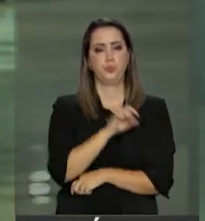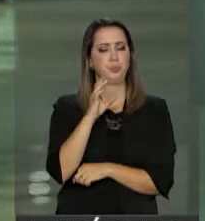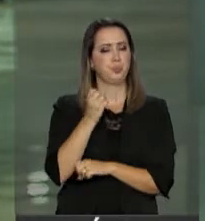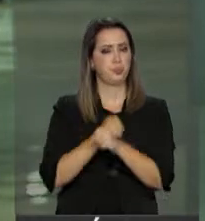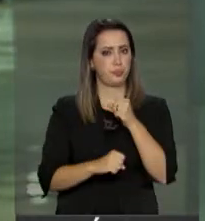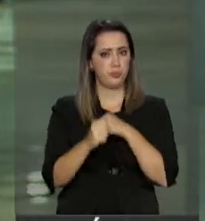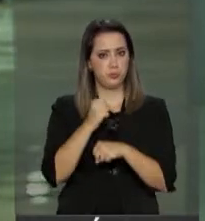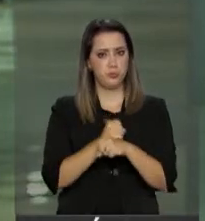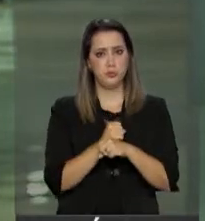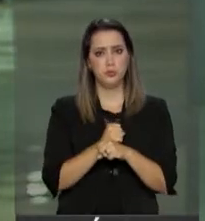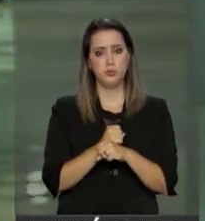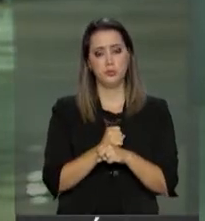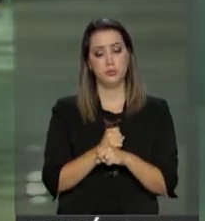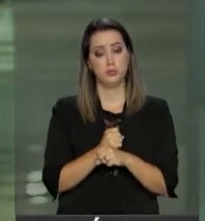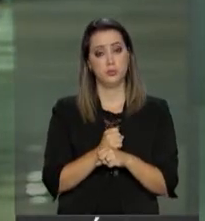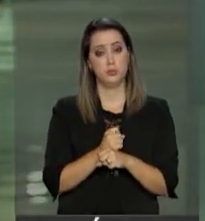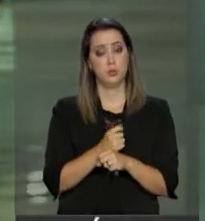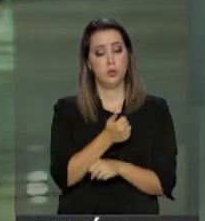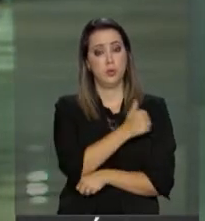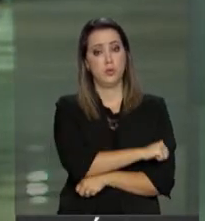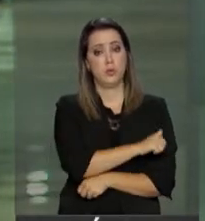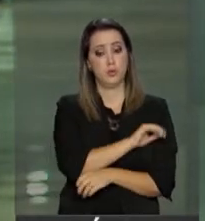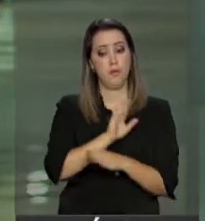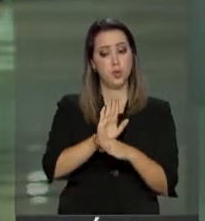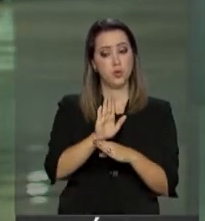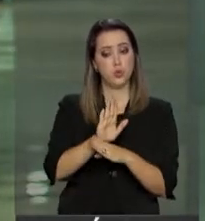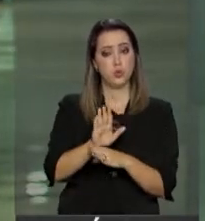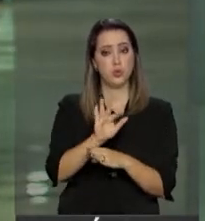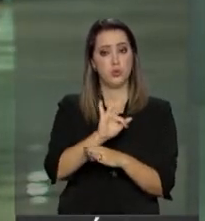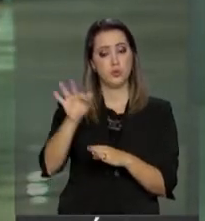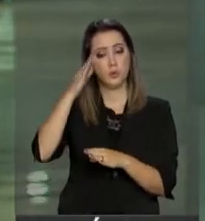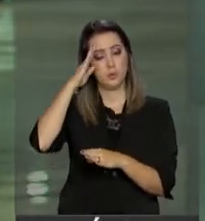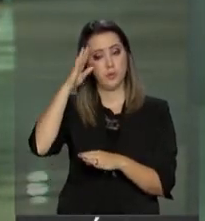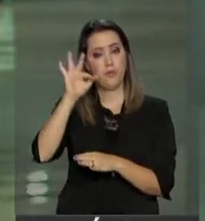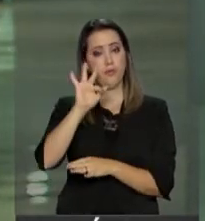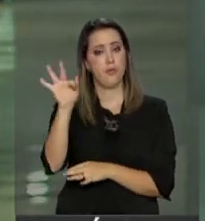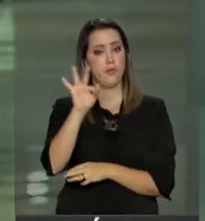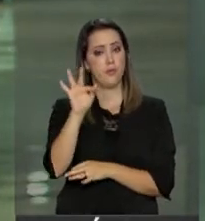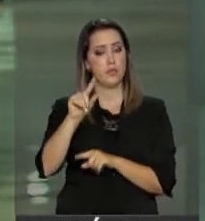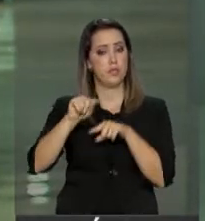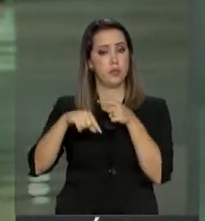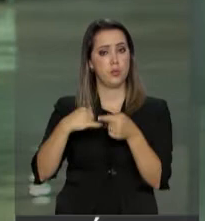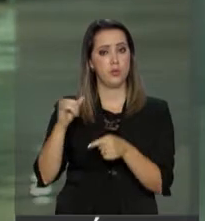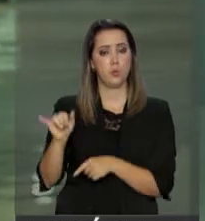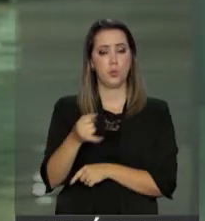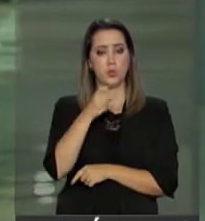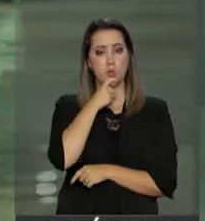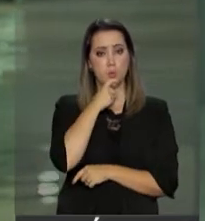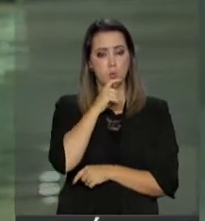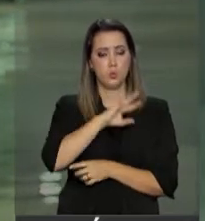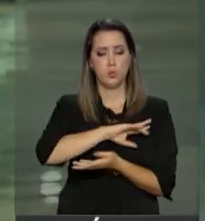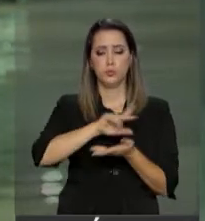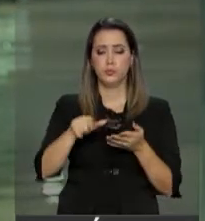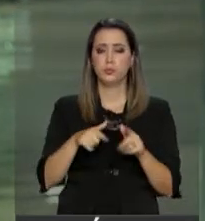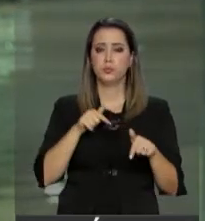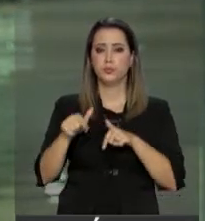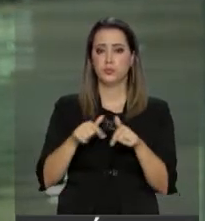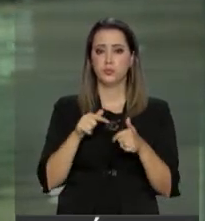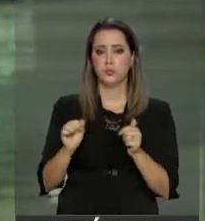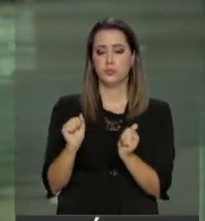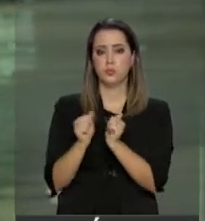no ano passado o estado teve reforço federal em fevereiro ea partir de julho atuando em inúmeras operações